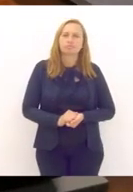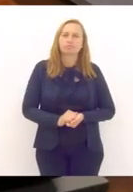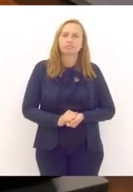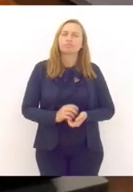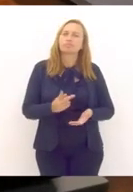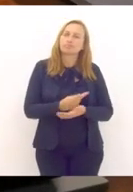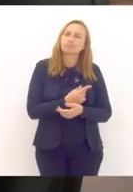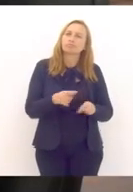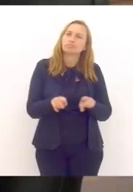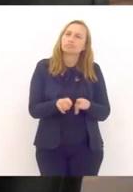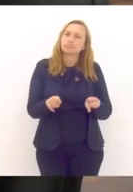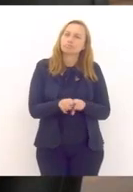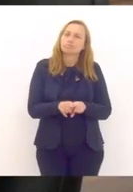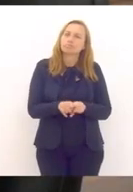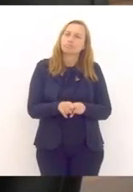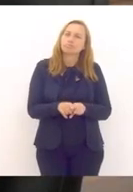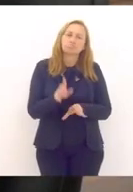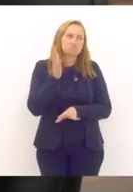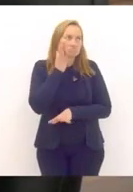acontecendo também